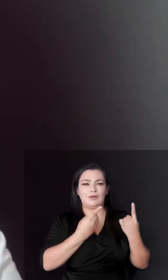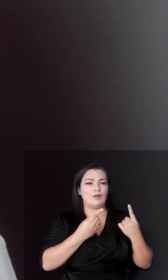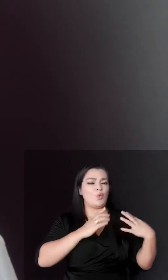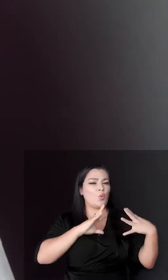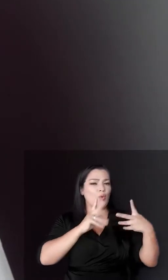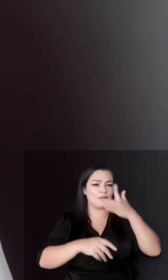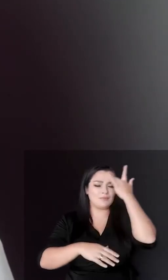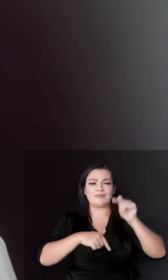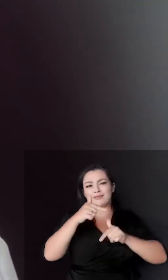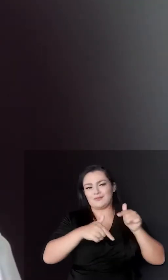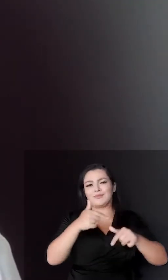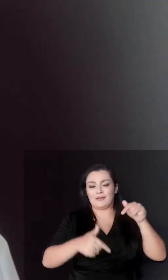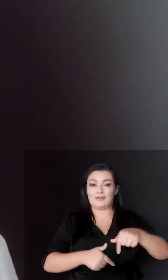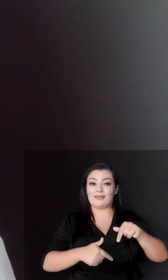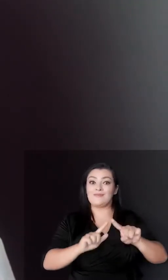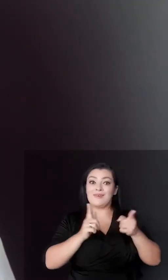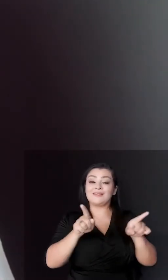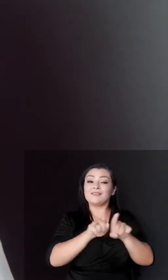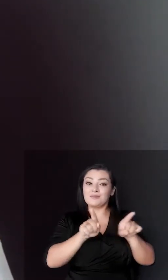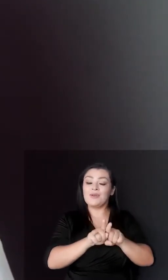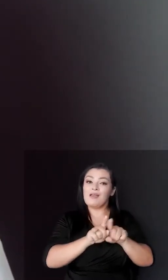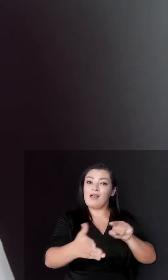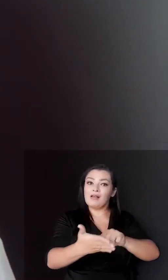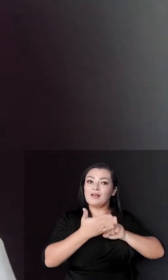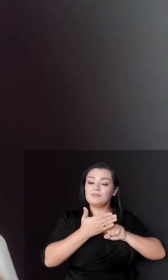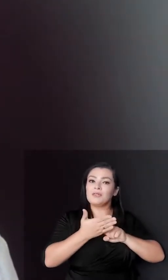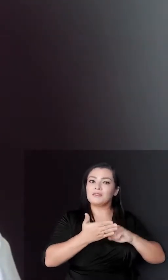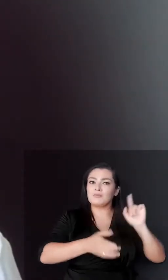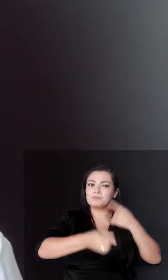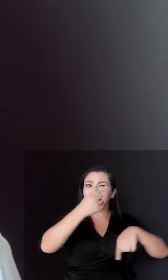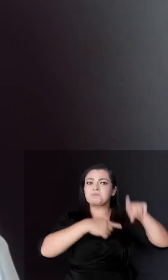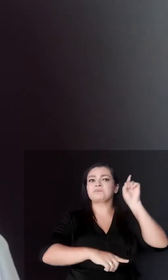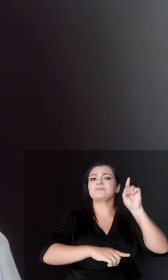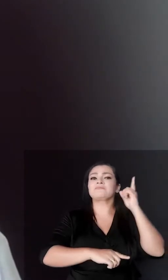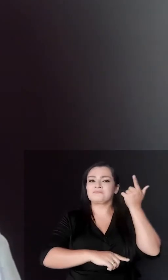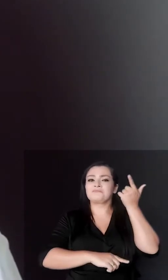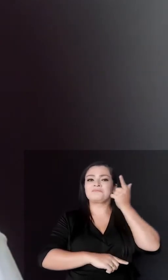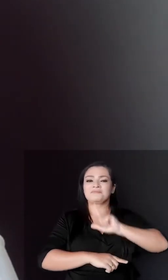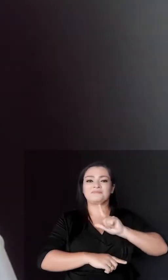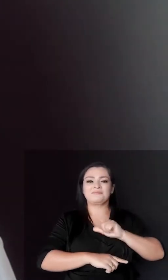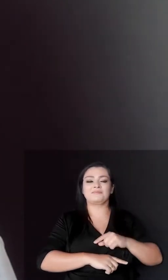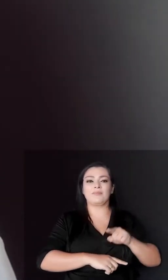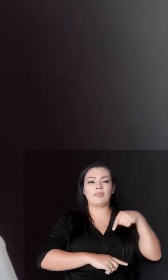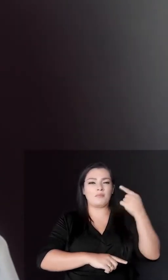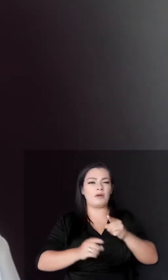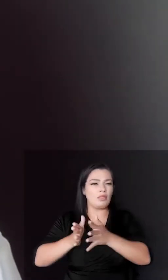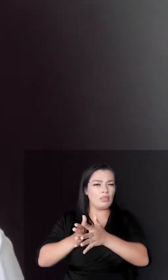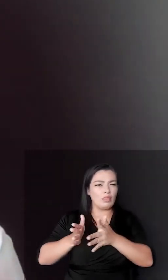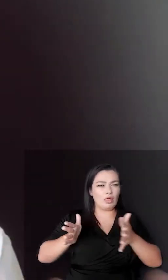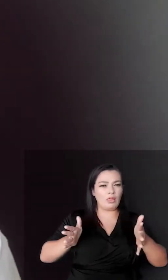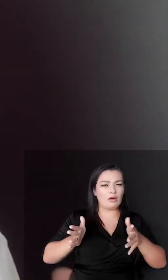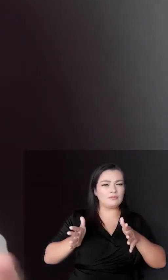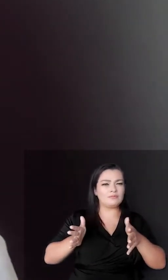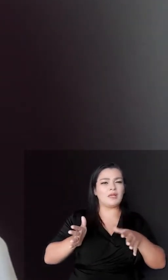para toda a equipe, mas também um surgimento de potencialidades, novos caminhos. Passado o primeiro impacto, o